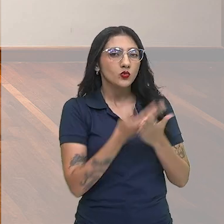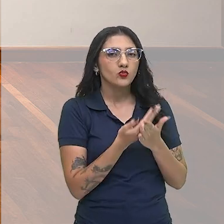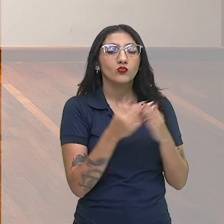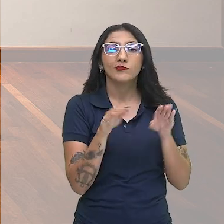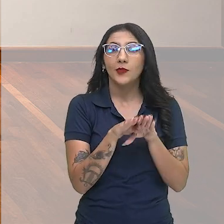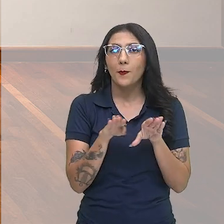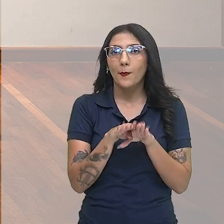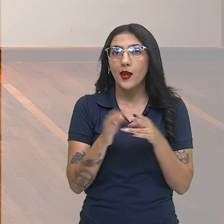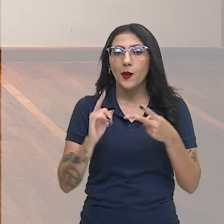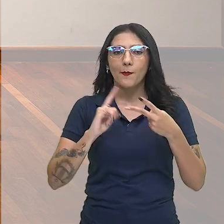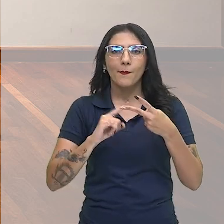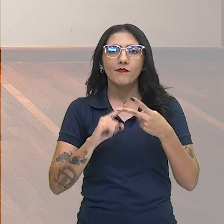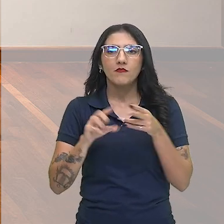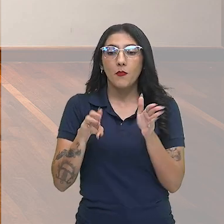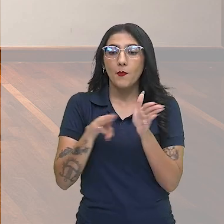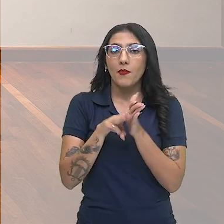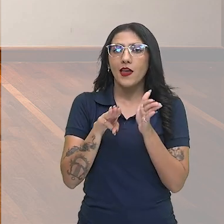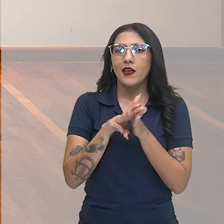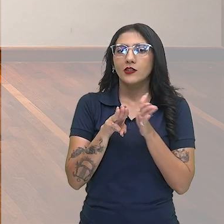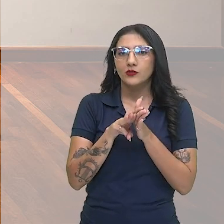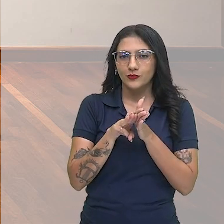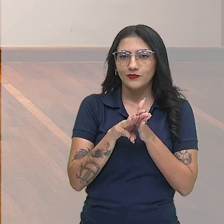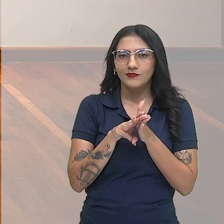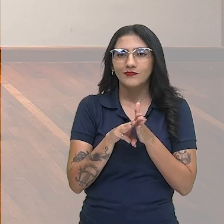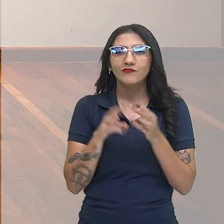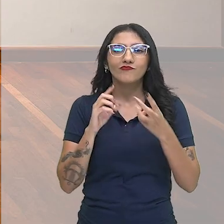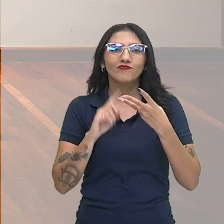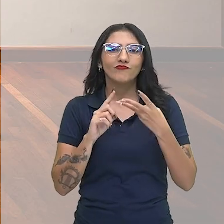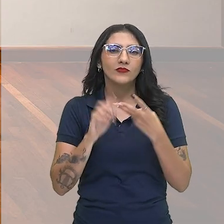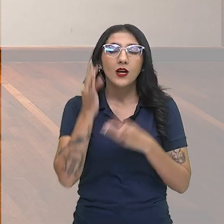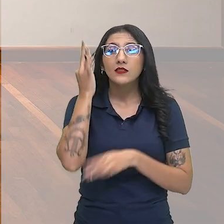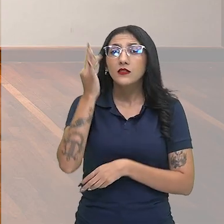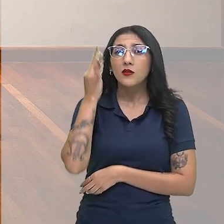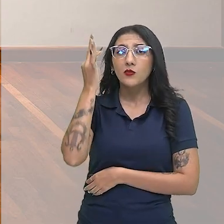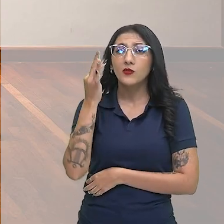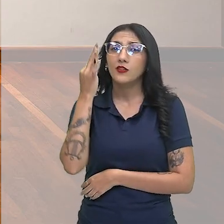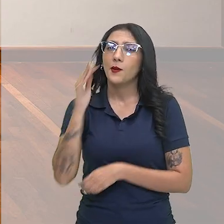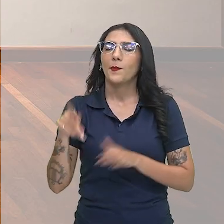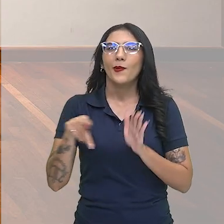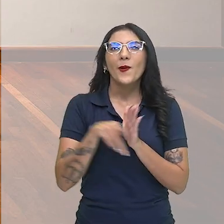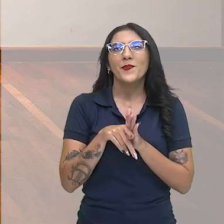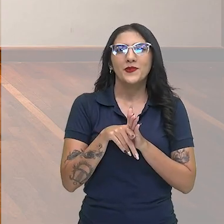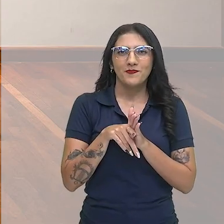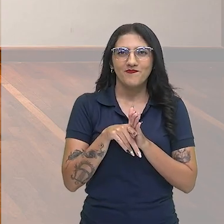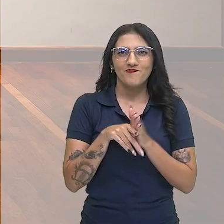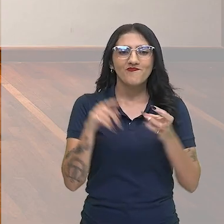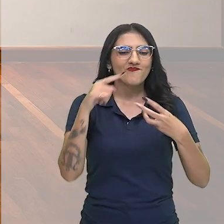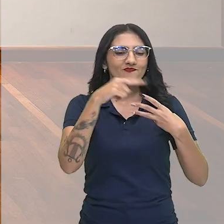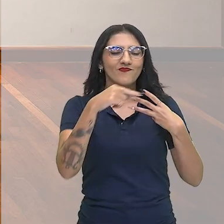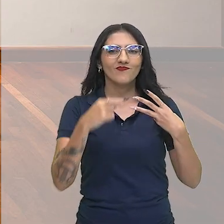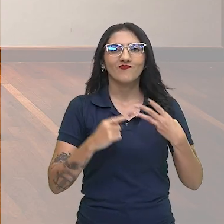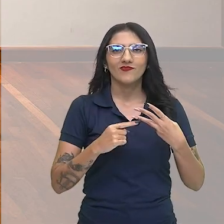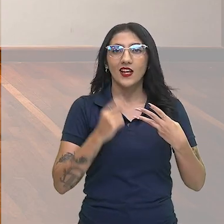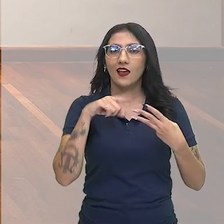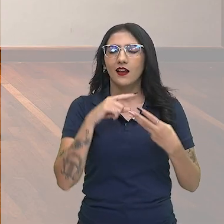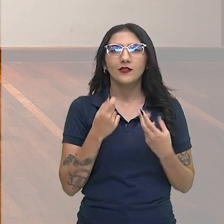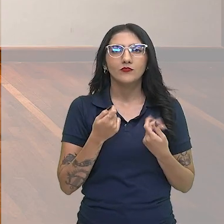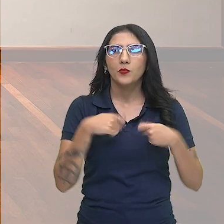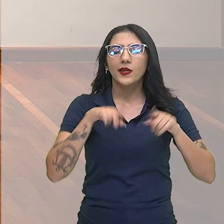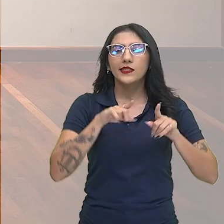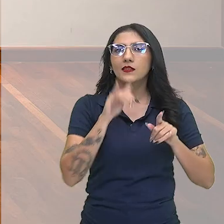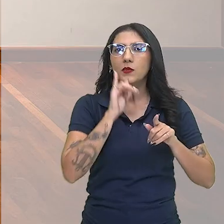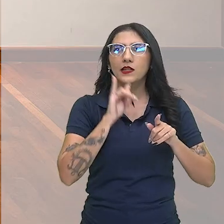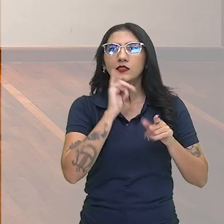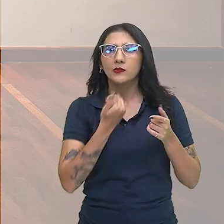um método, né, e teorias explicativas próprias. Então, ela não vai mais depender, por exemplo, da